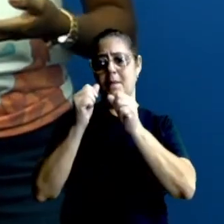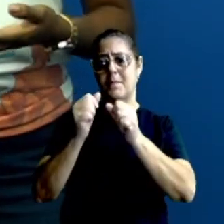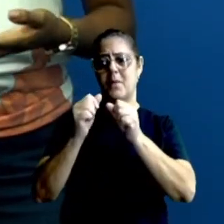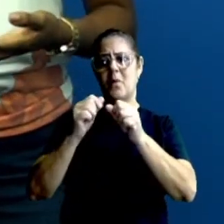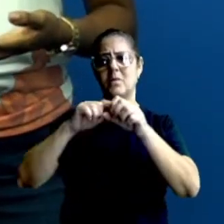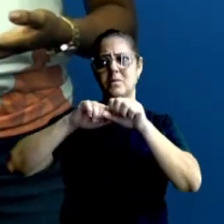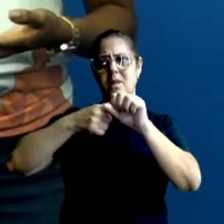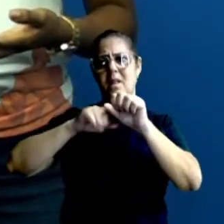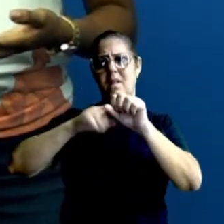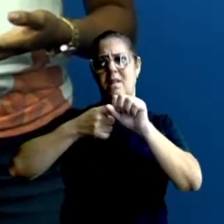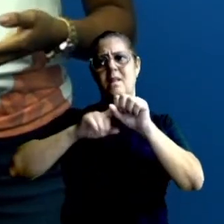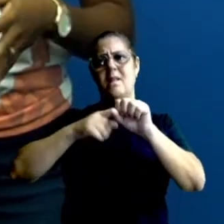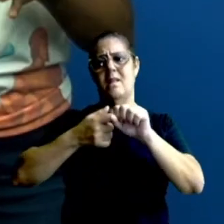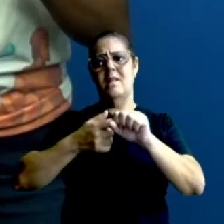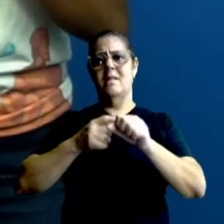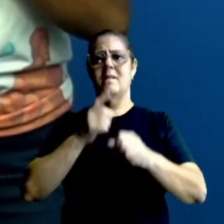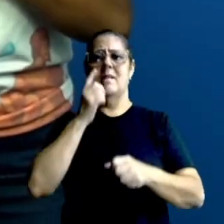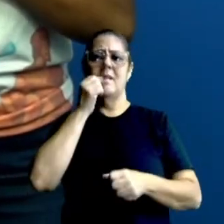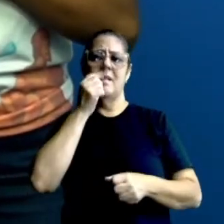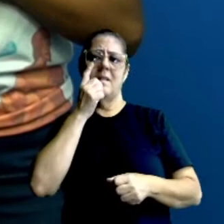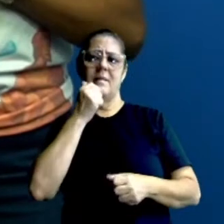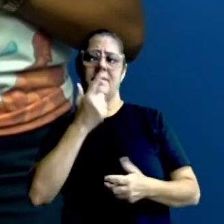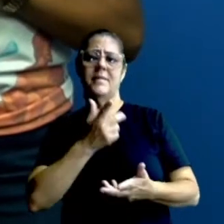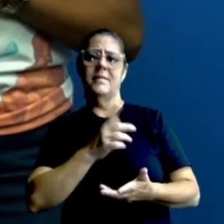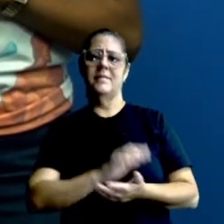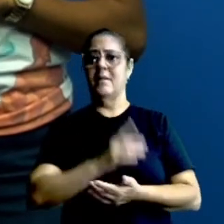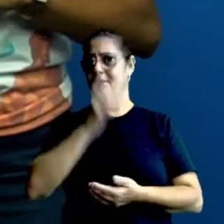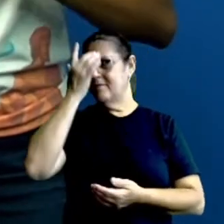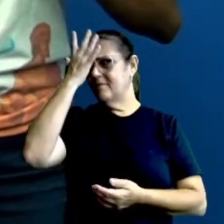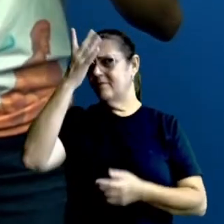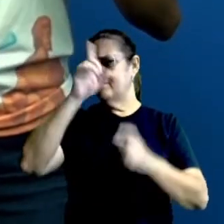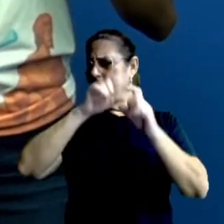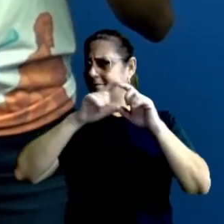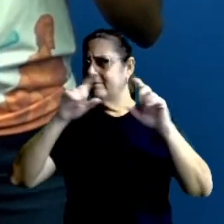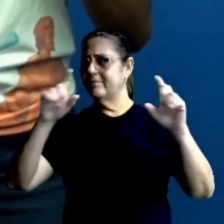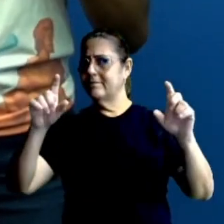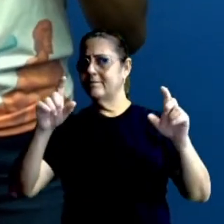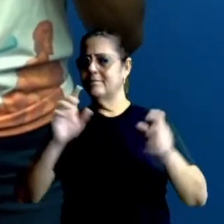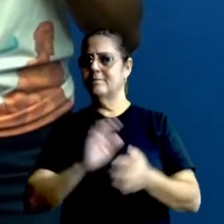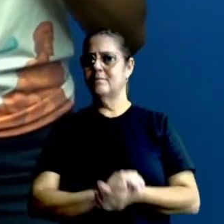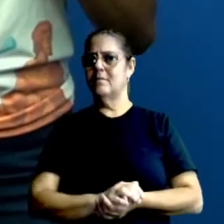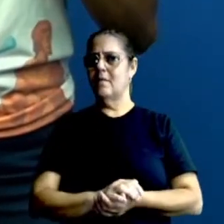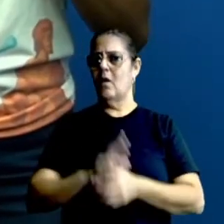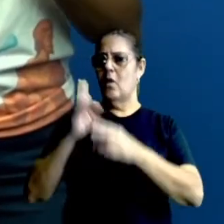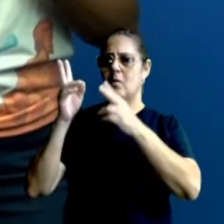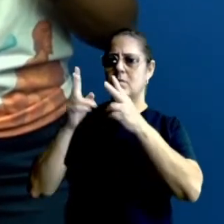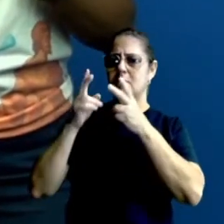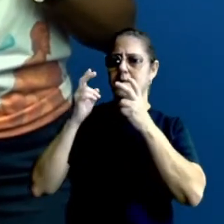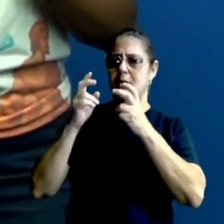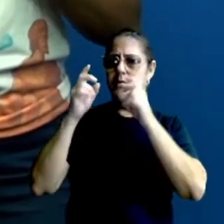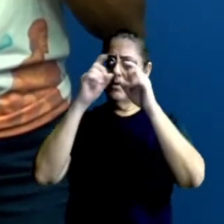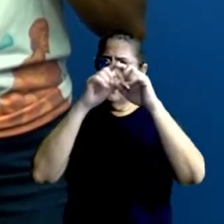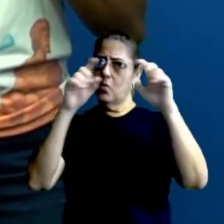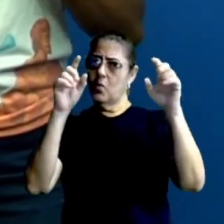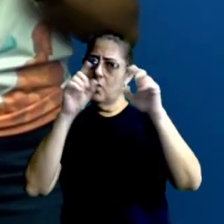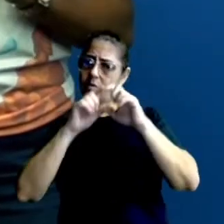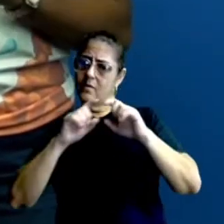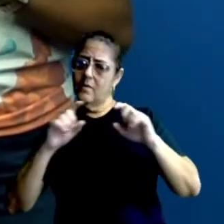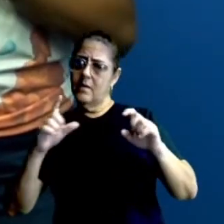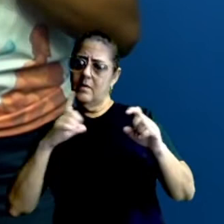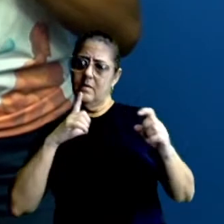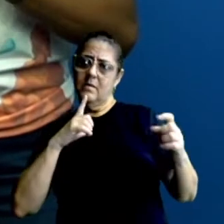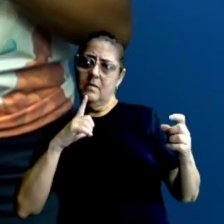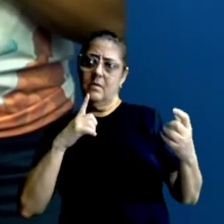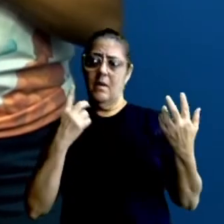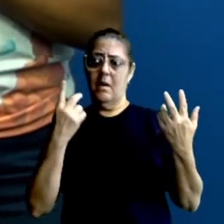posso apontar meu lápiz Olha como é fácil a frase vou dar uma olhadinha que essas duas frases Elas